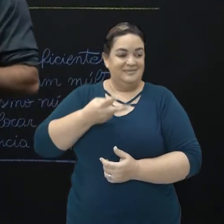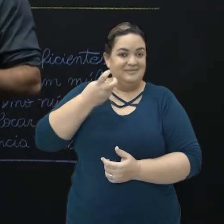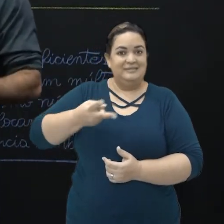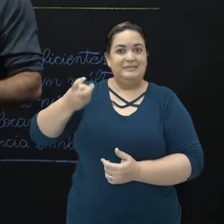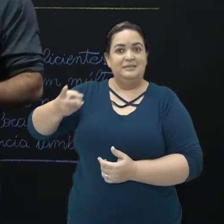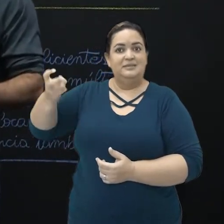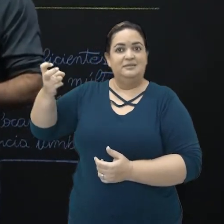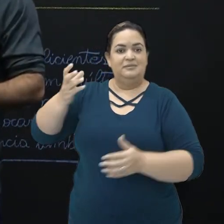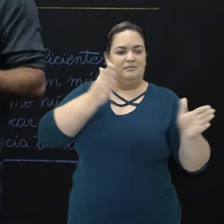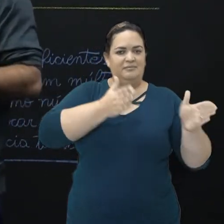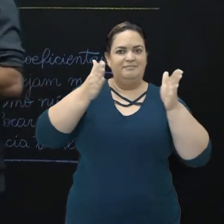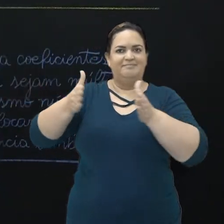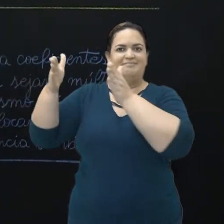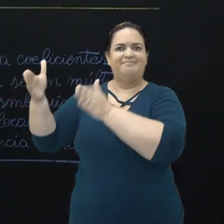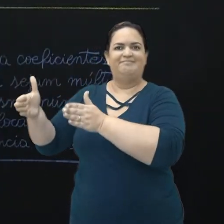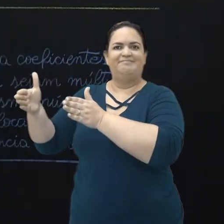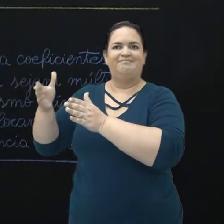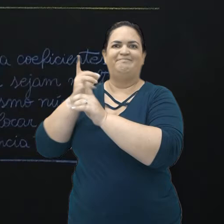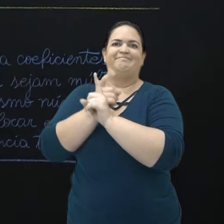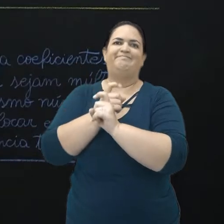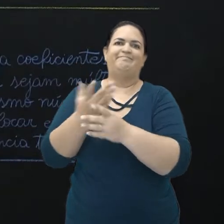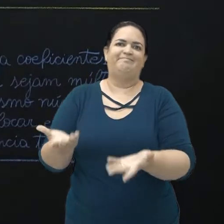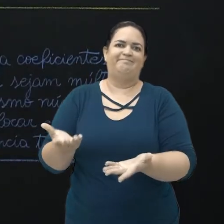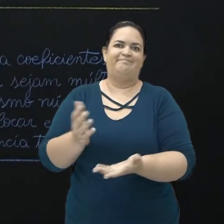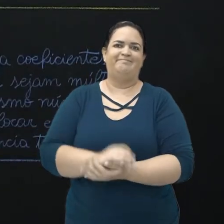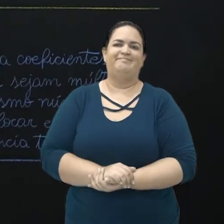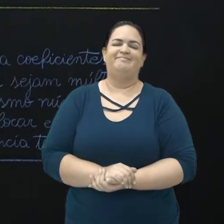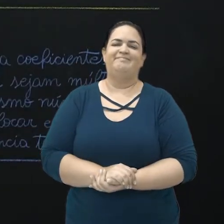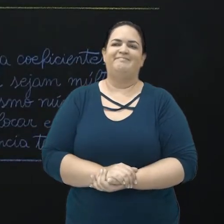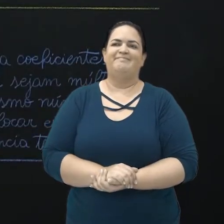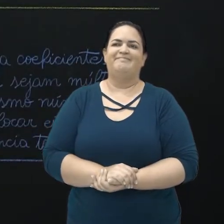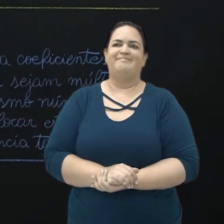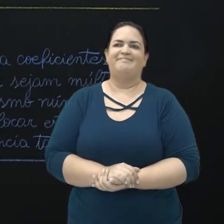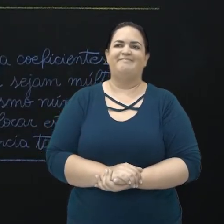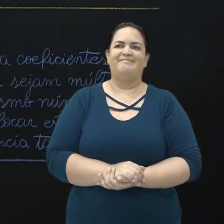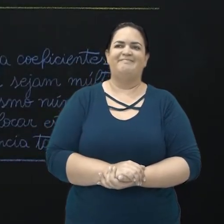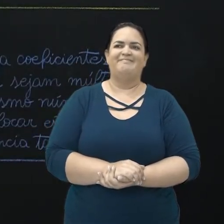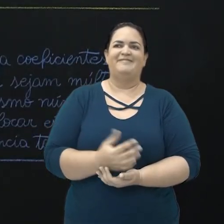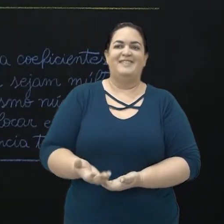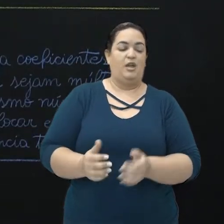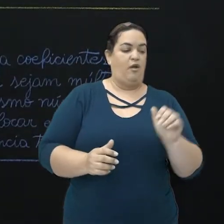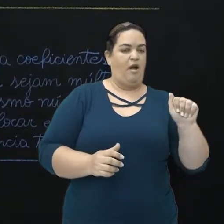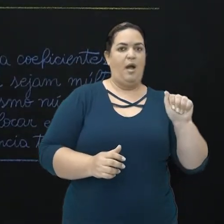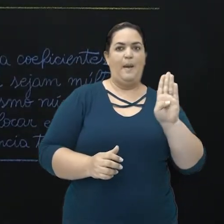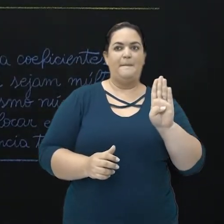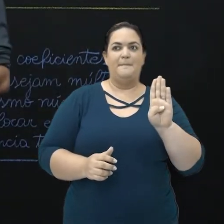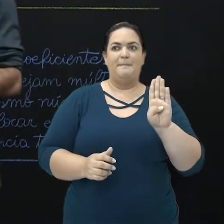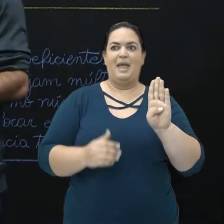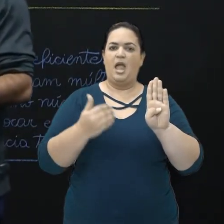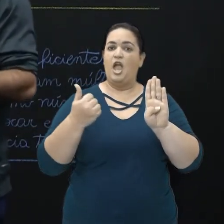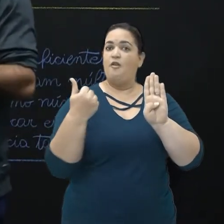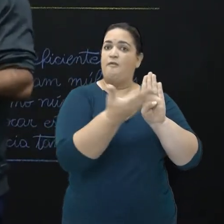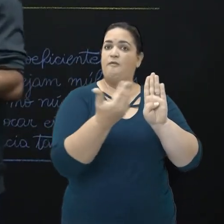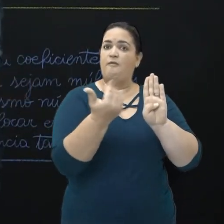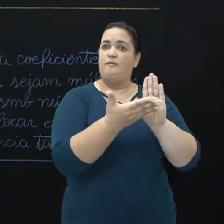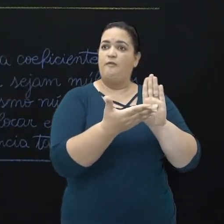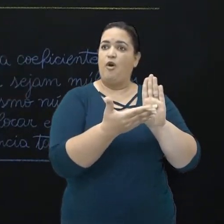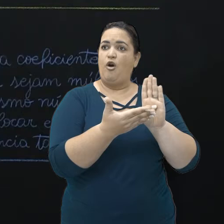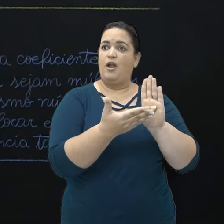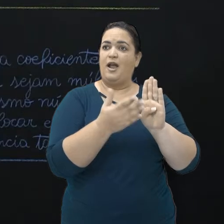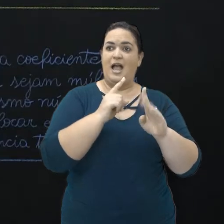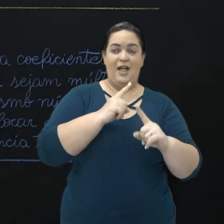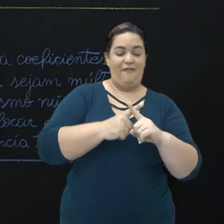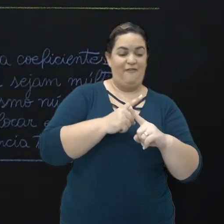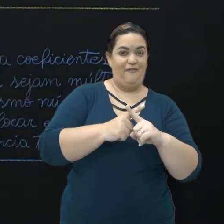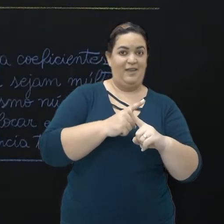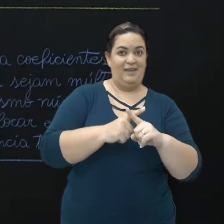essa expressão algébrica. Sendo assim, vamos lá. O AB, sendo o fator comum, ficará fora dos parênteses. Em